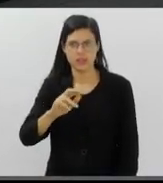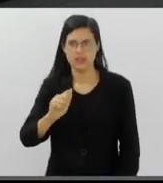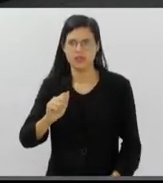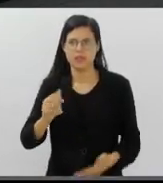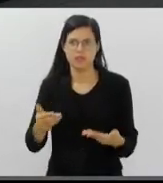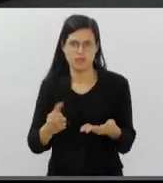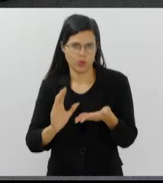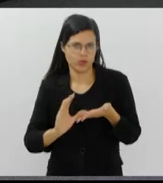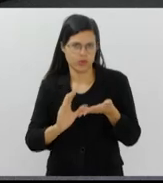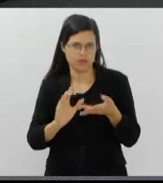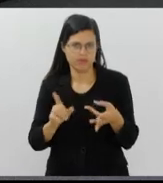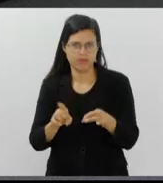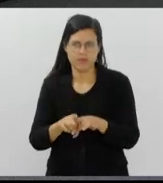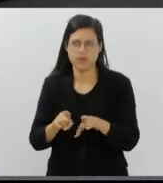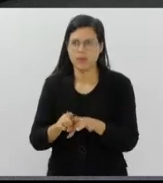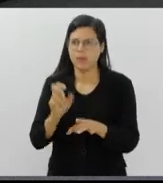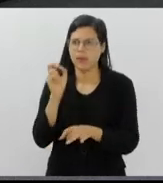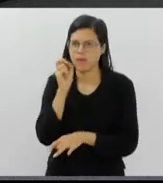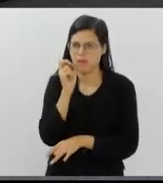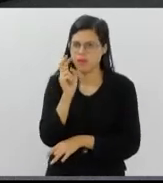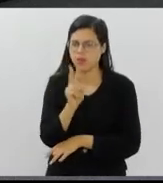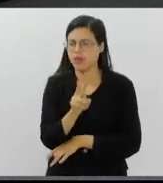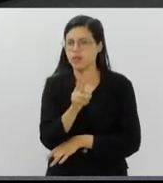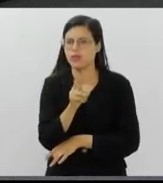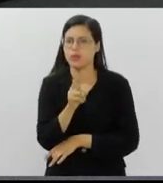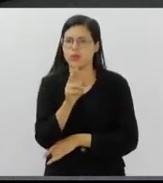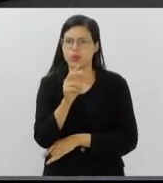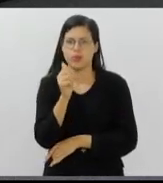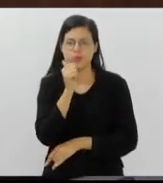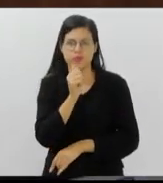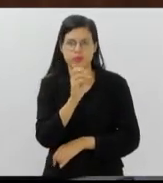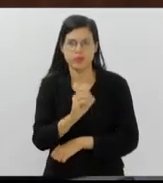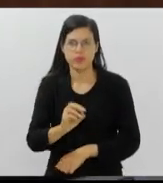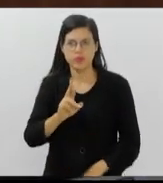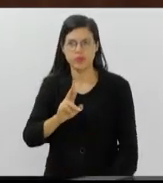conselheira, vejo também a doutora